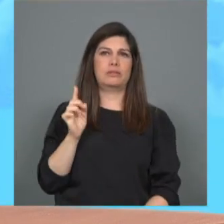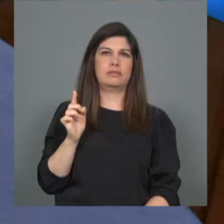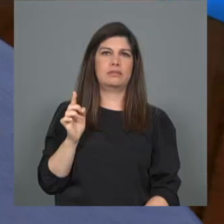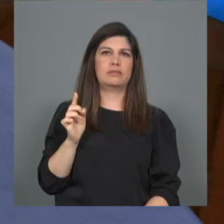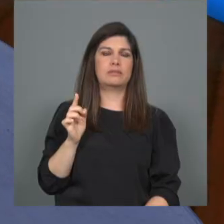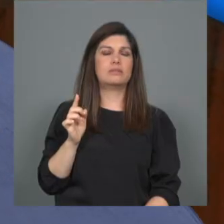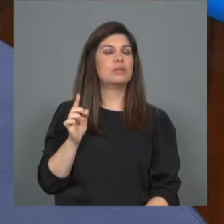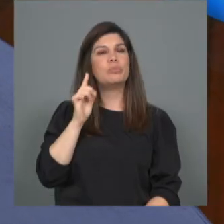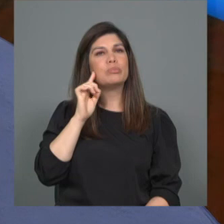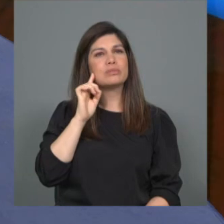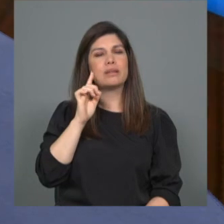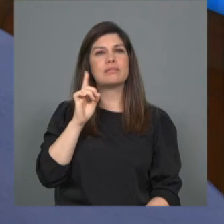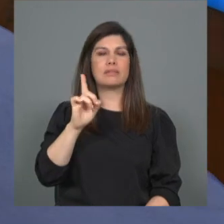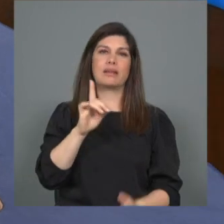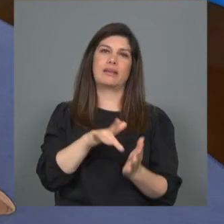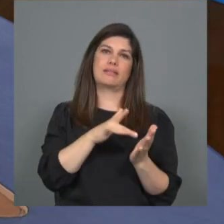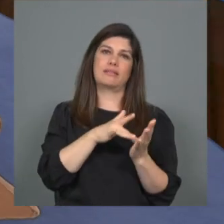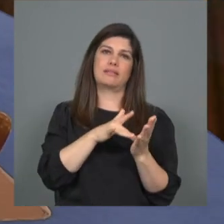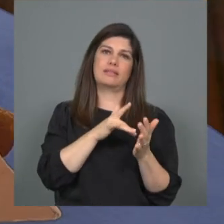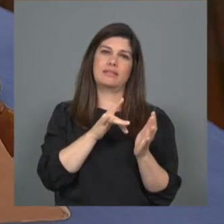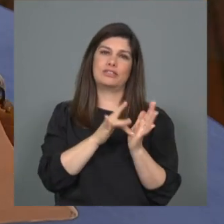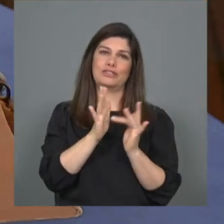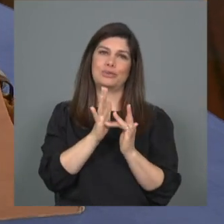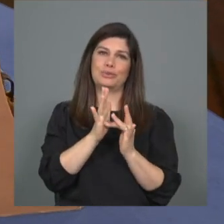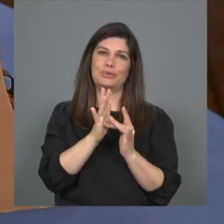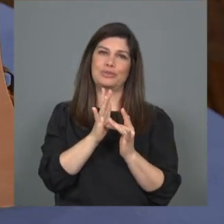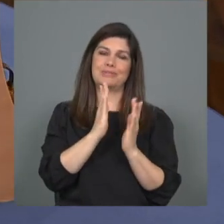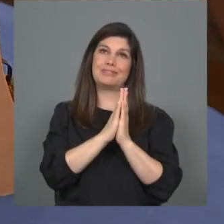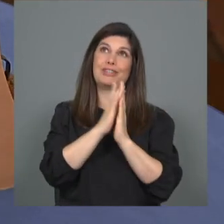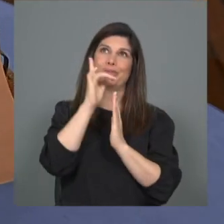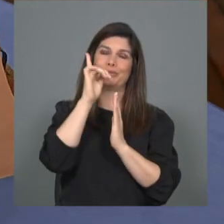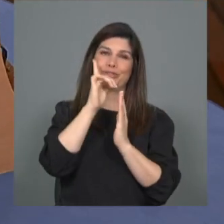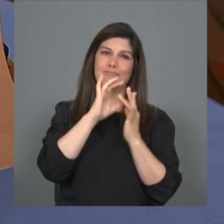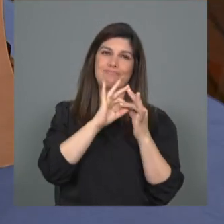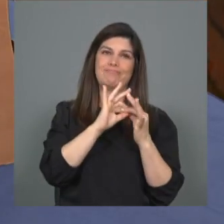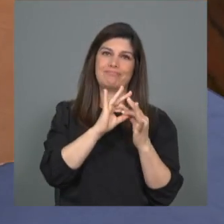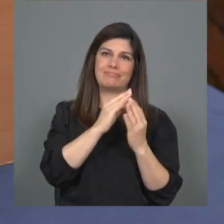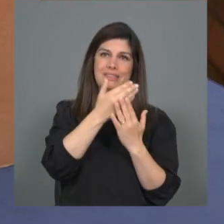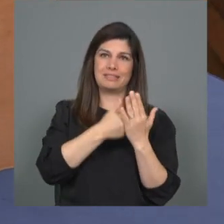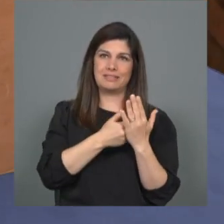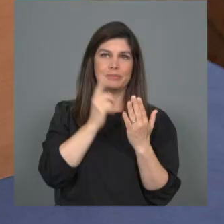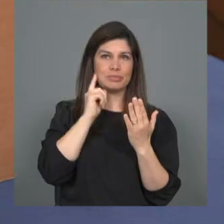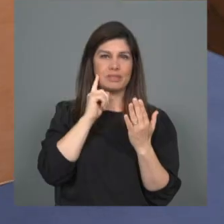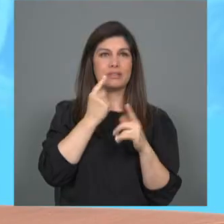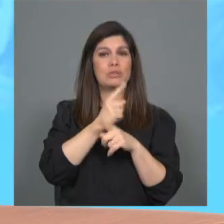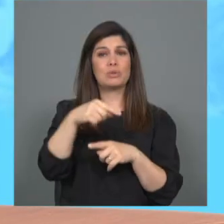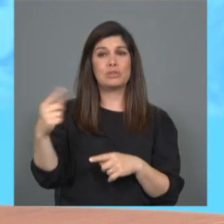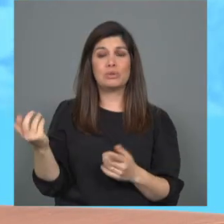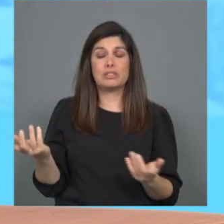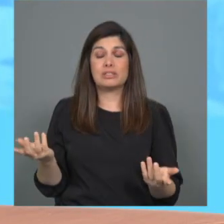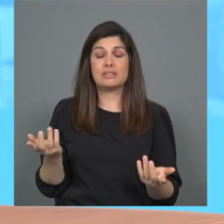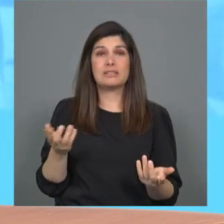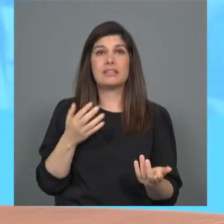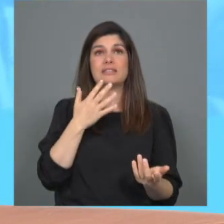Evangelho. Isso é que é o mais importante. Quer dizer, tudo o resto não é fiável. Nós,